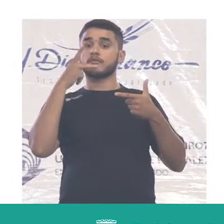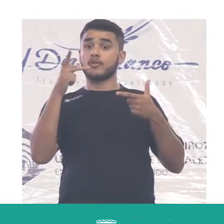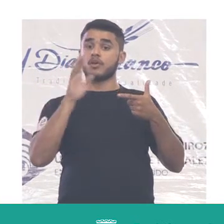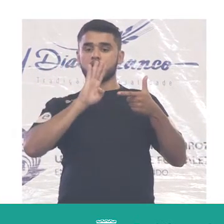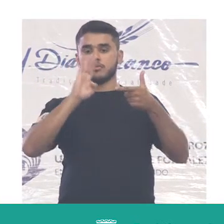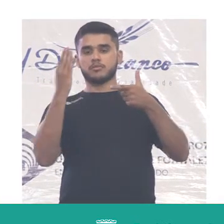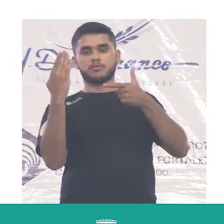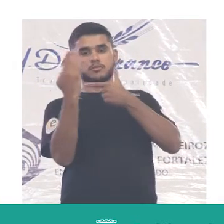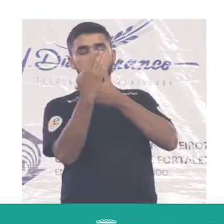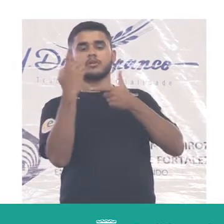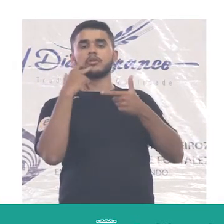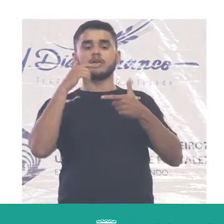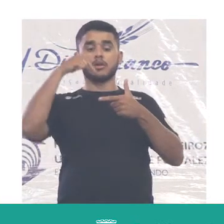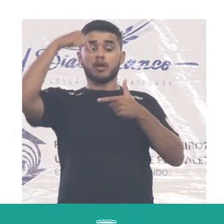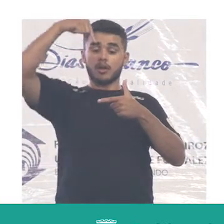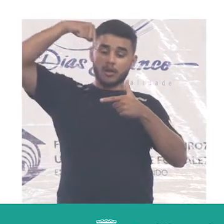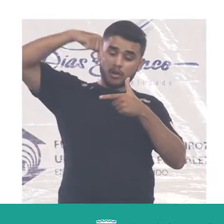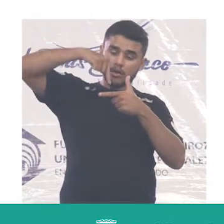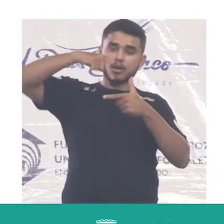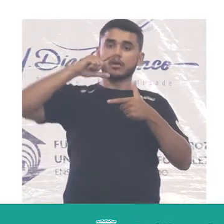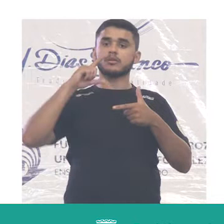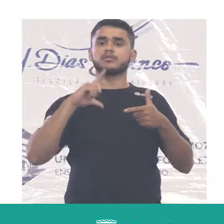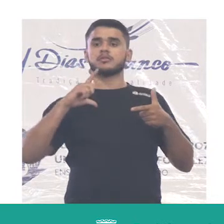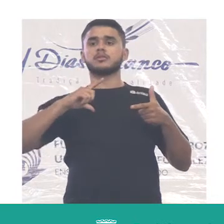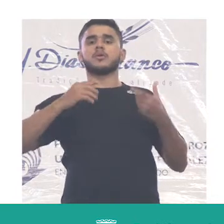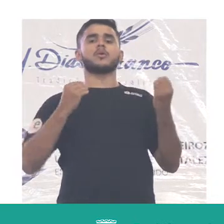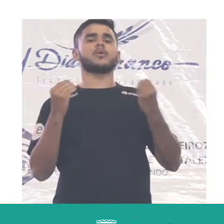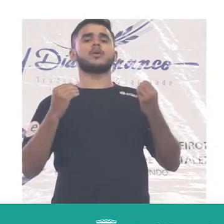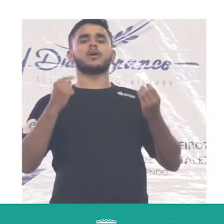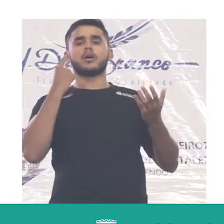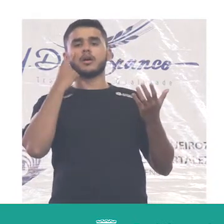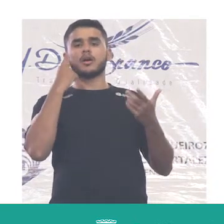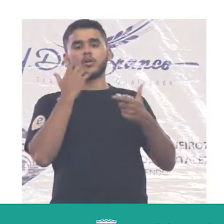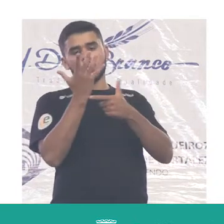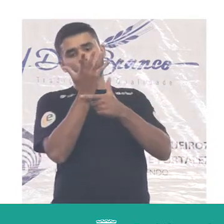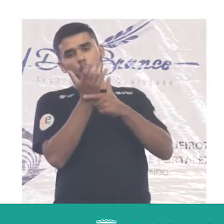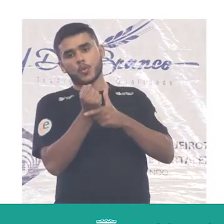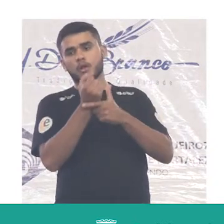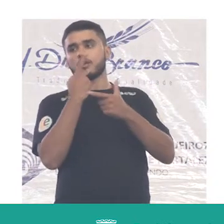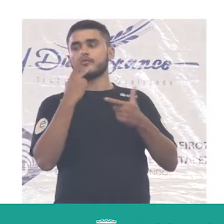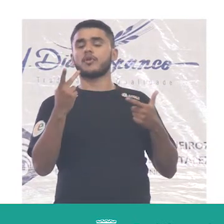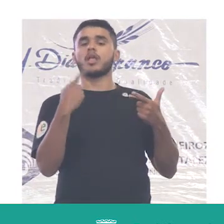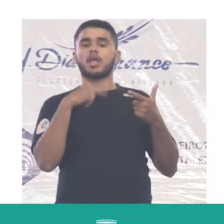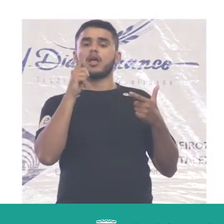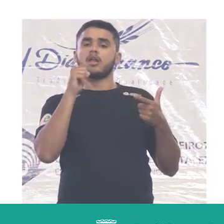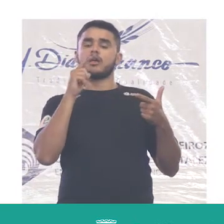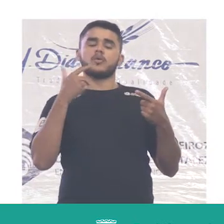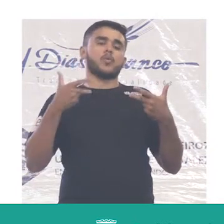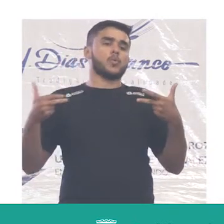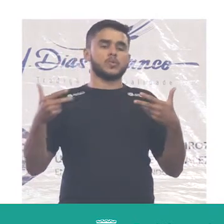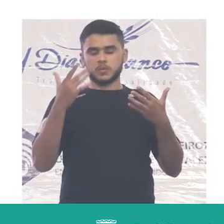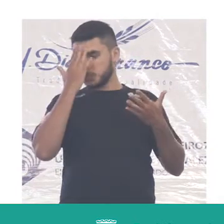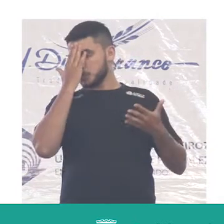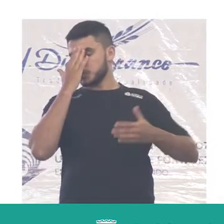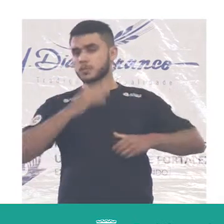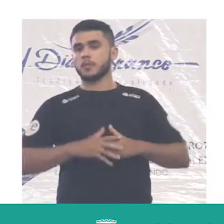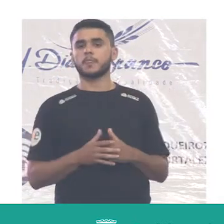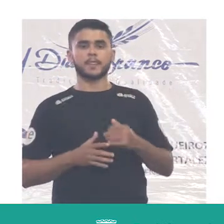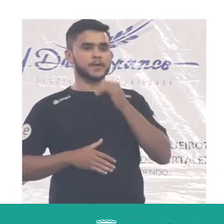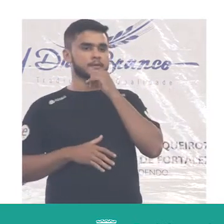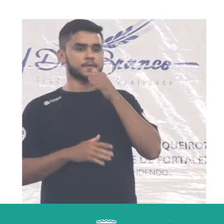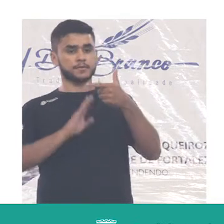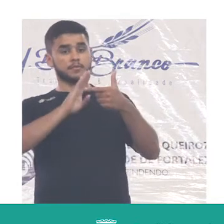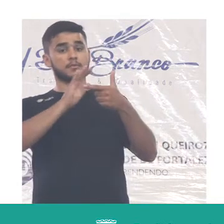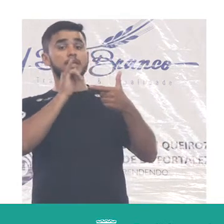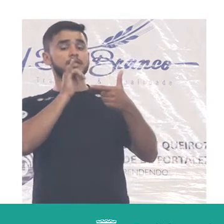fundo, será aplicado um líquido para impermeabilização. Pessoal, face